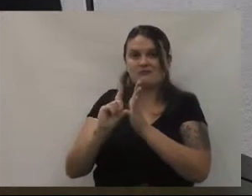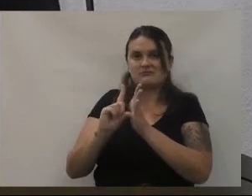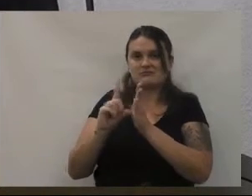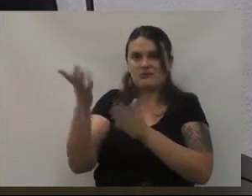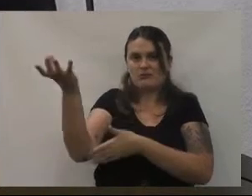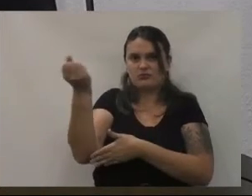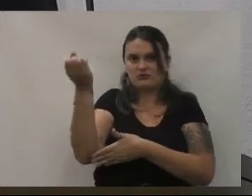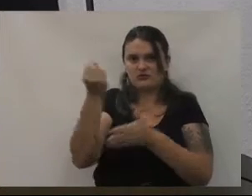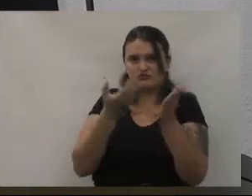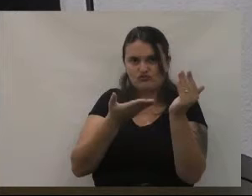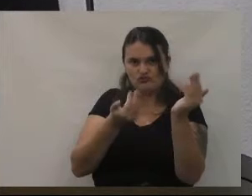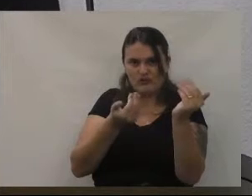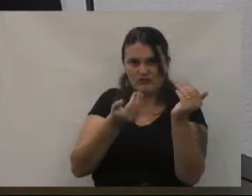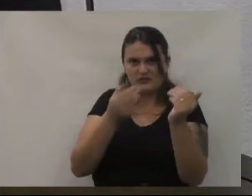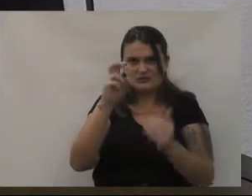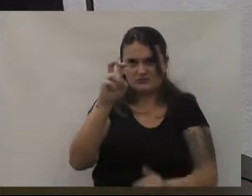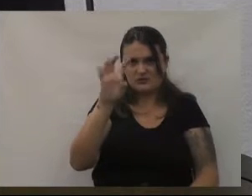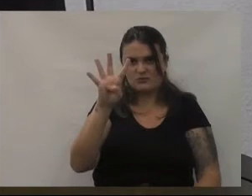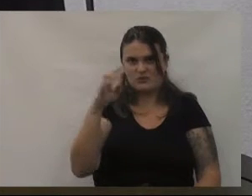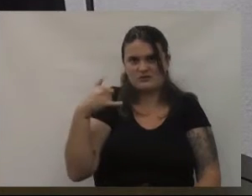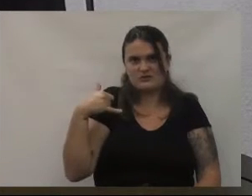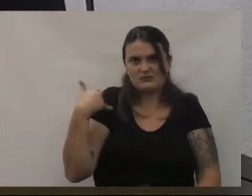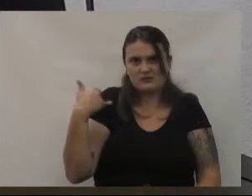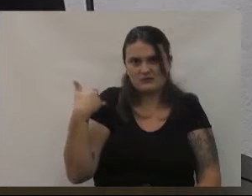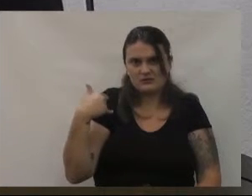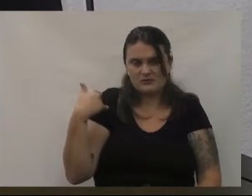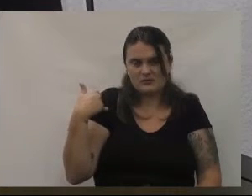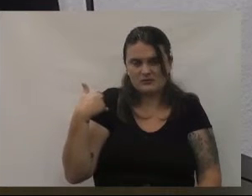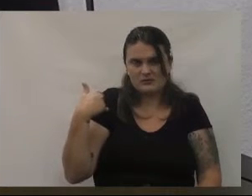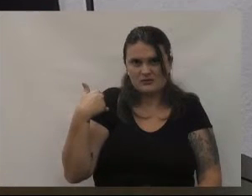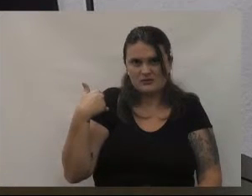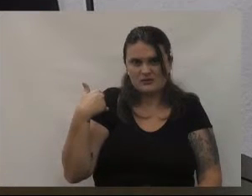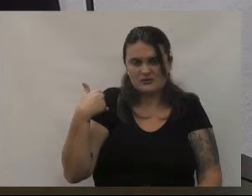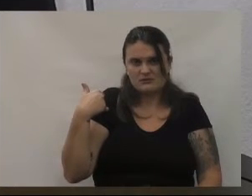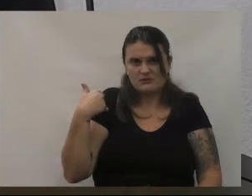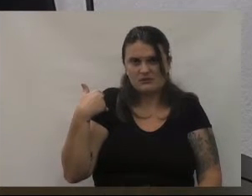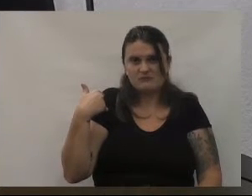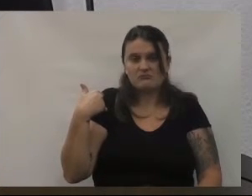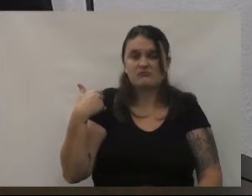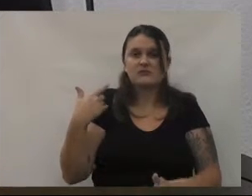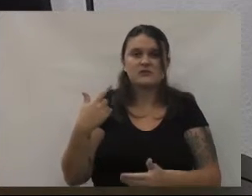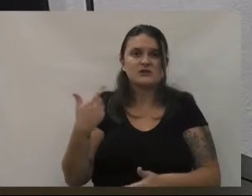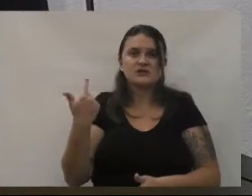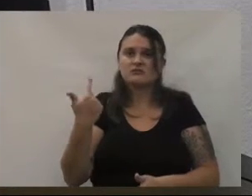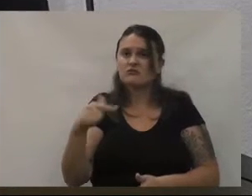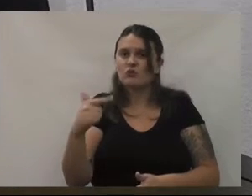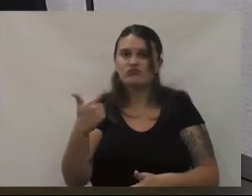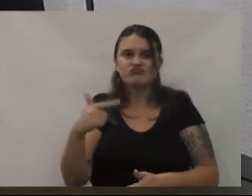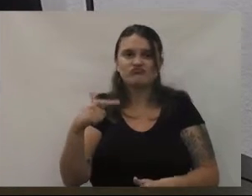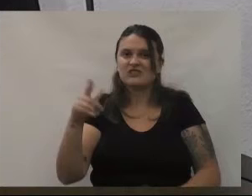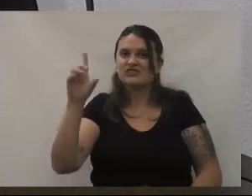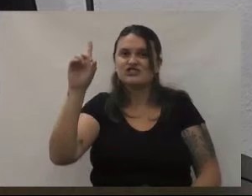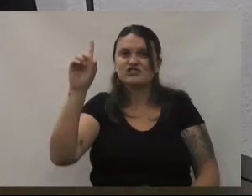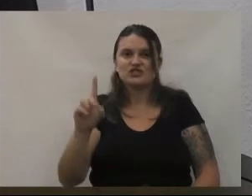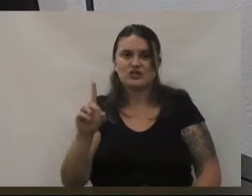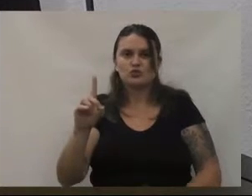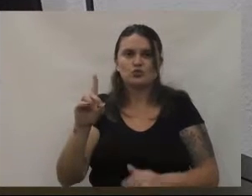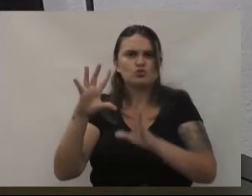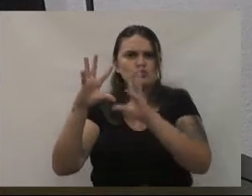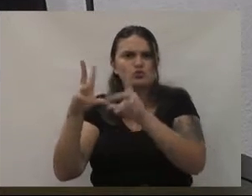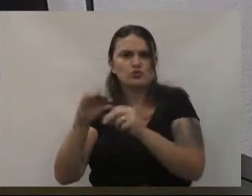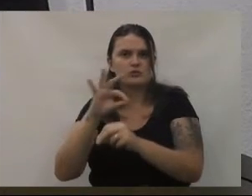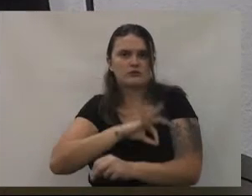cedo, se aposentar com 54 anos de idade, ele teria, mesmo assim, não teria um benefício